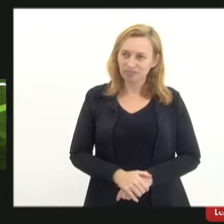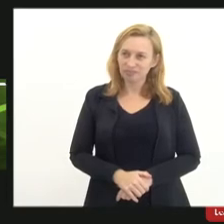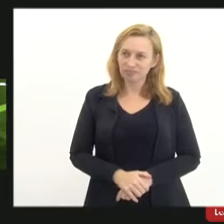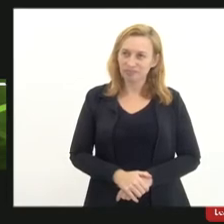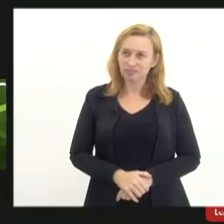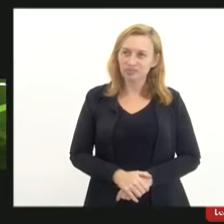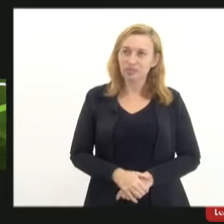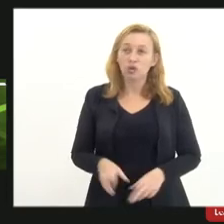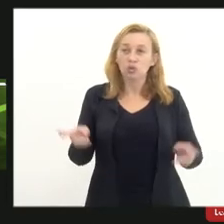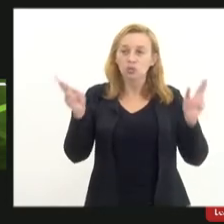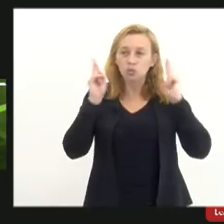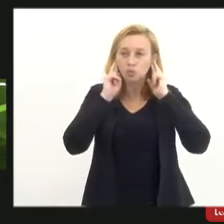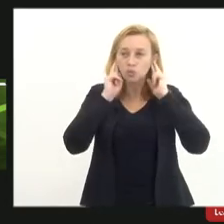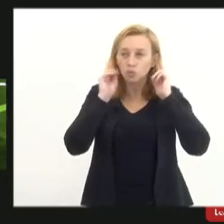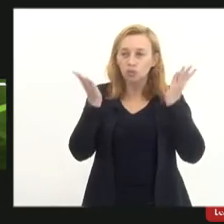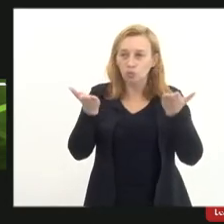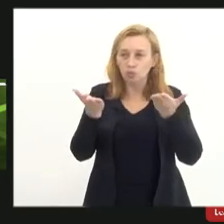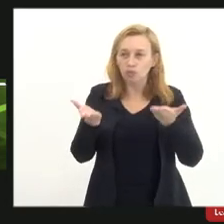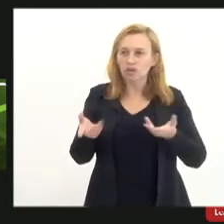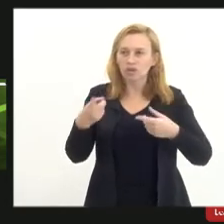A senhora está no mudo, doutora Magda.